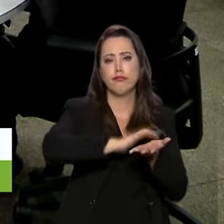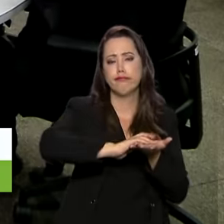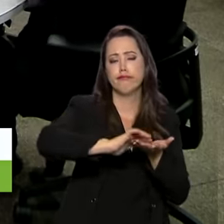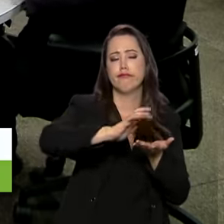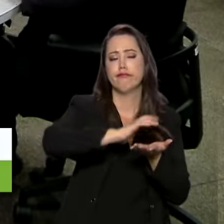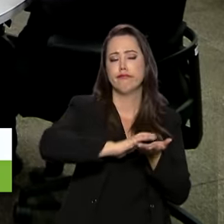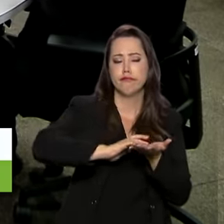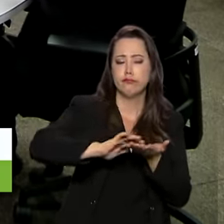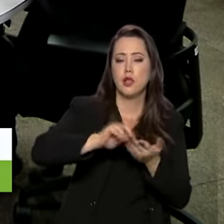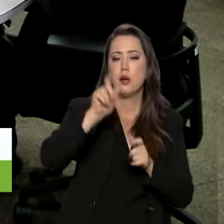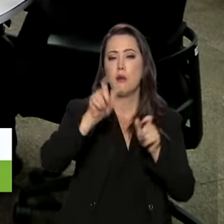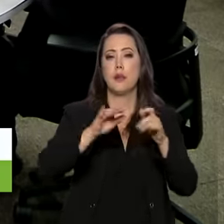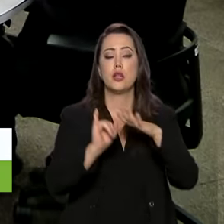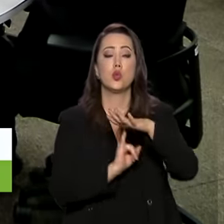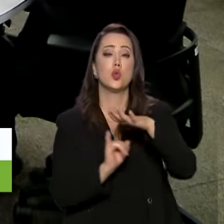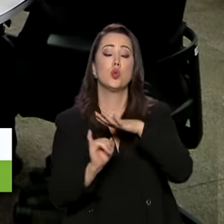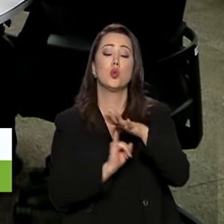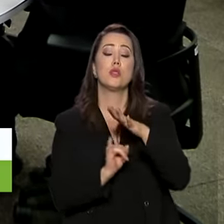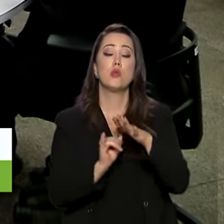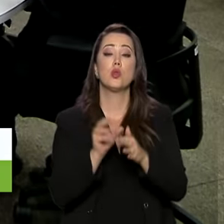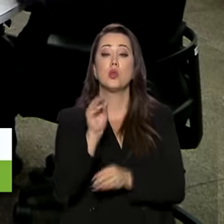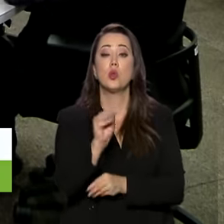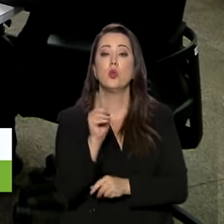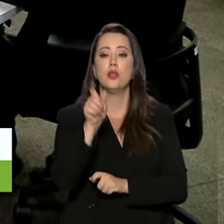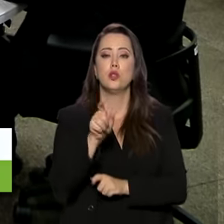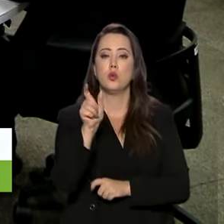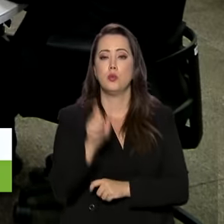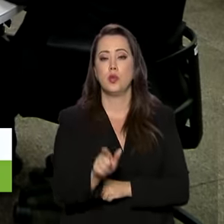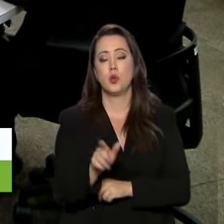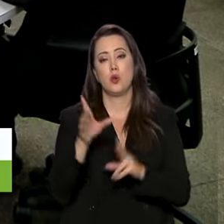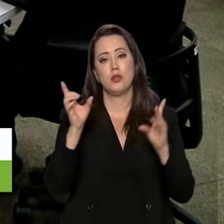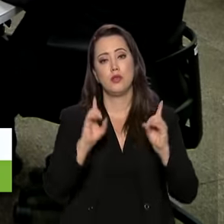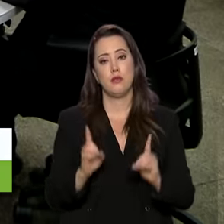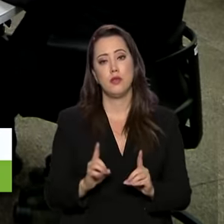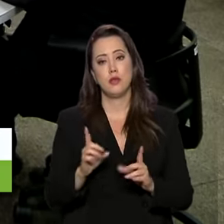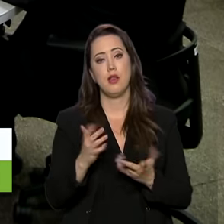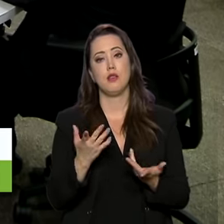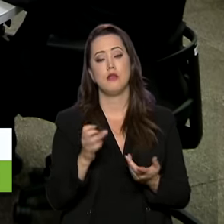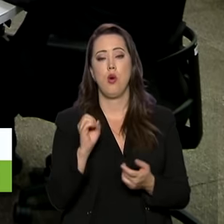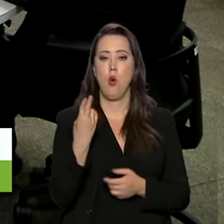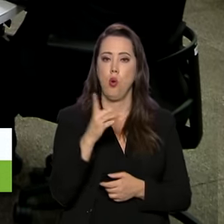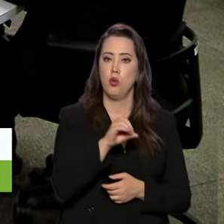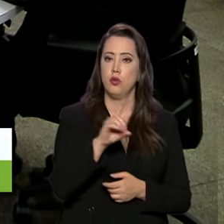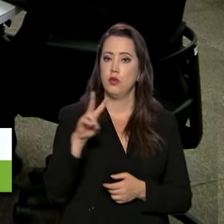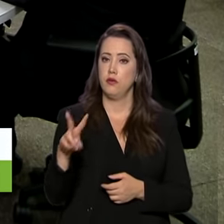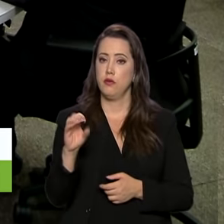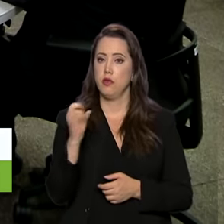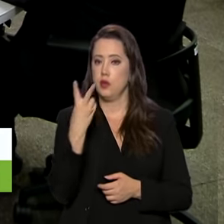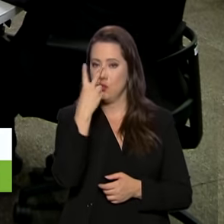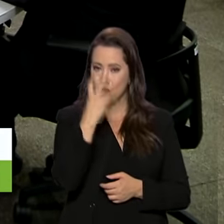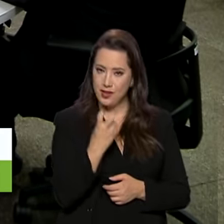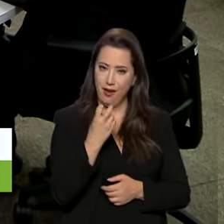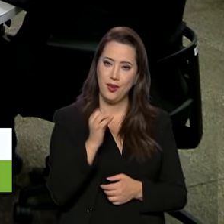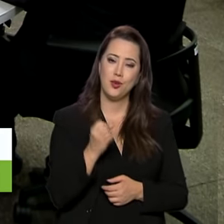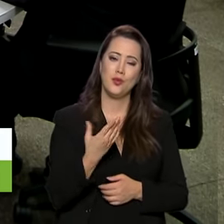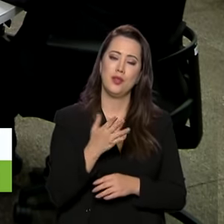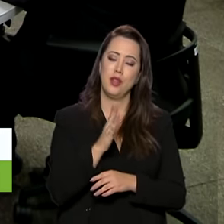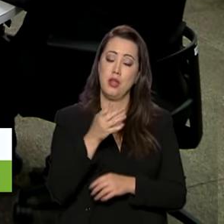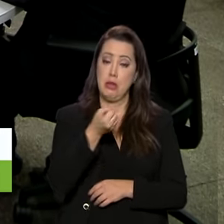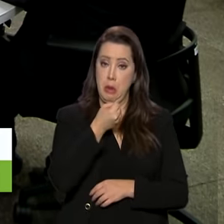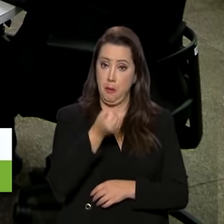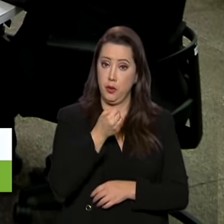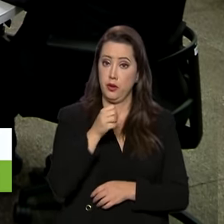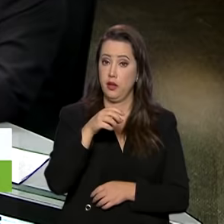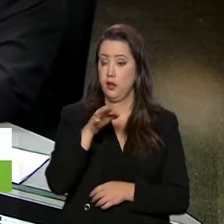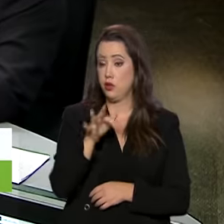em Braille para instituições que atendem pessoas com deficiência visual e cegos reportagem